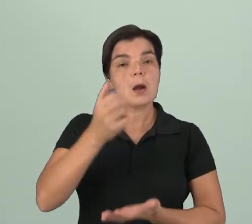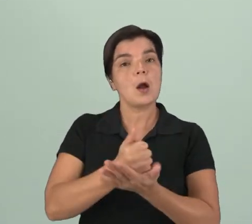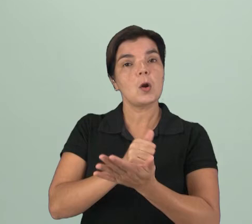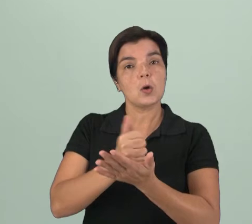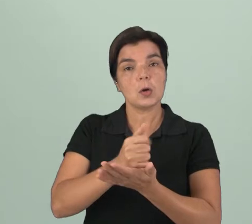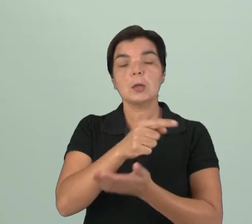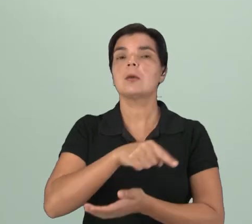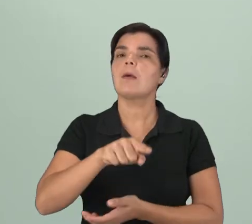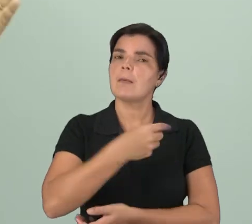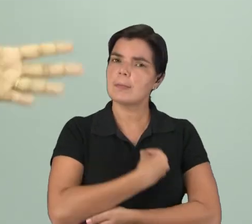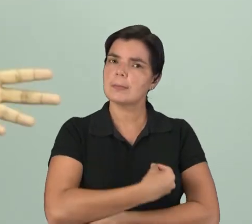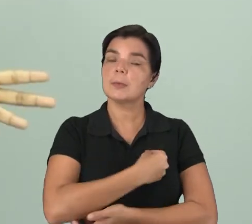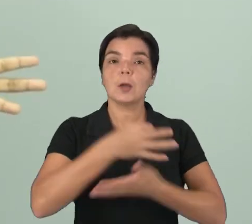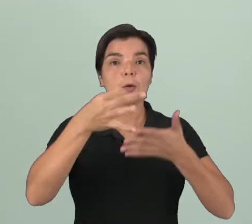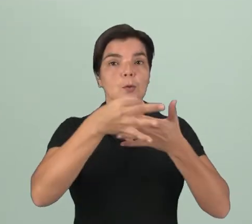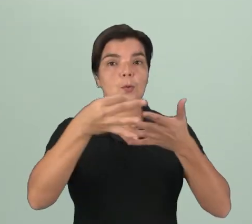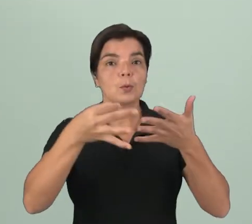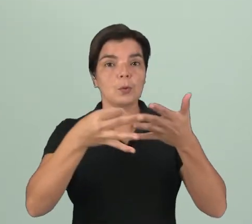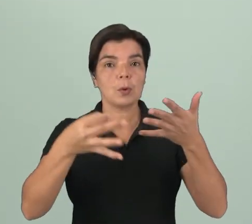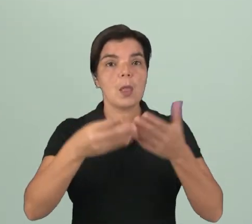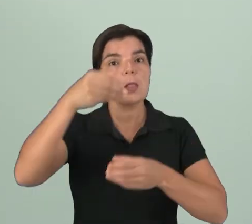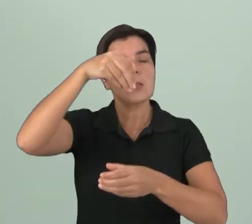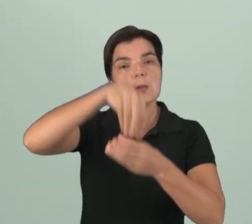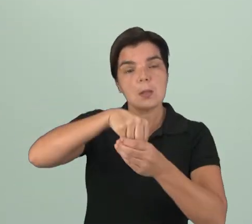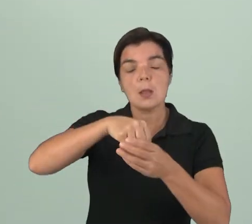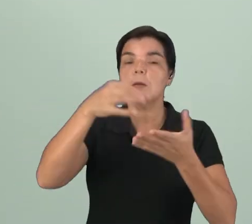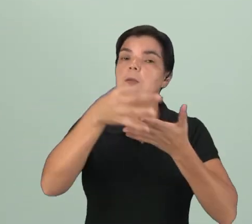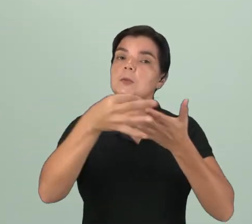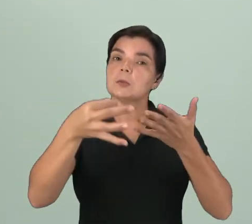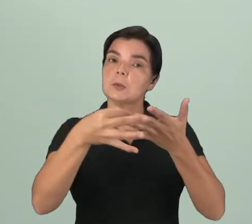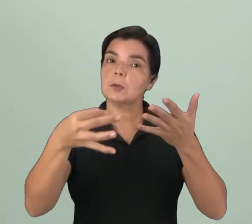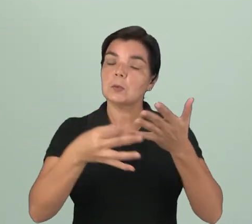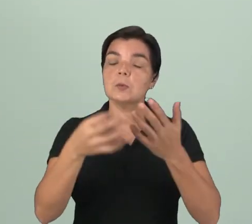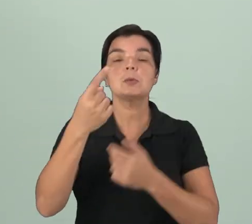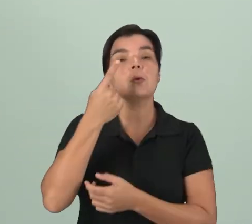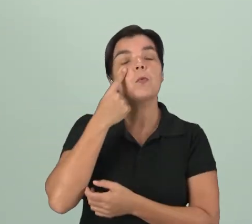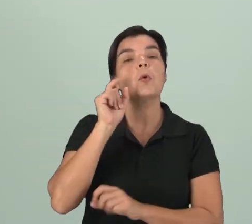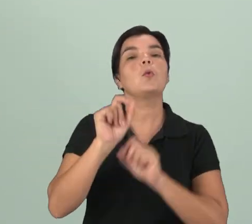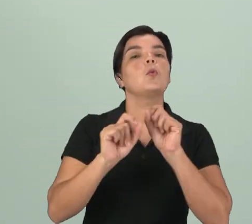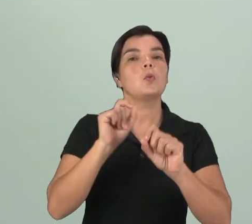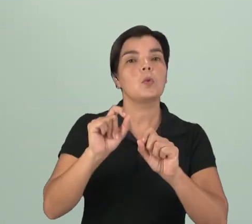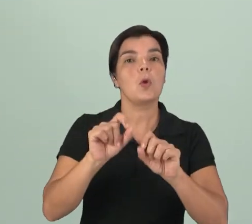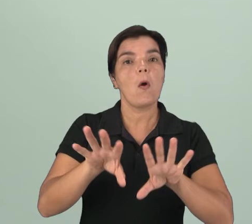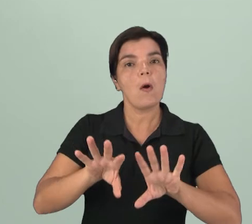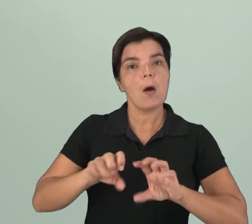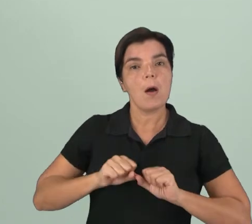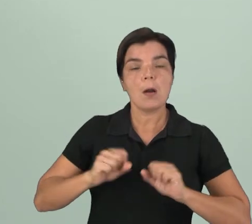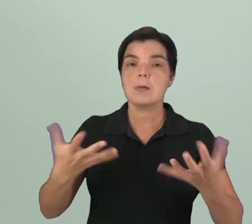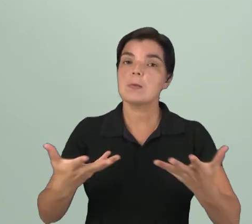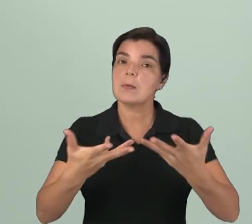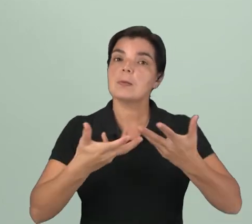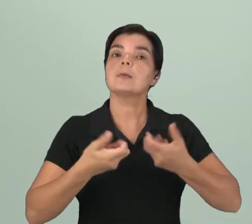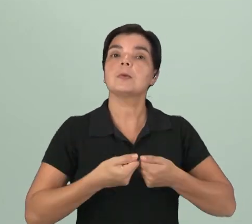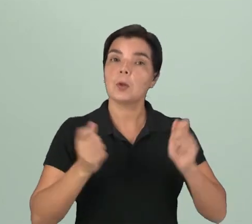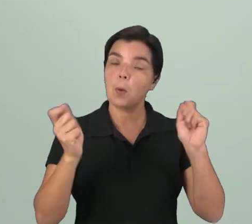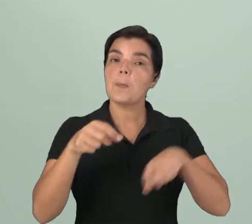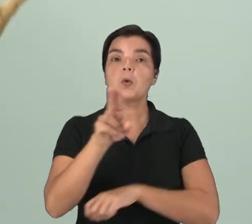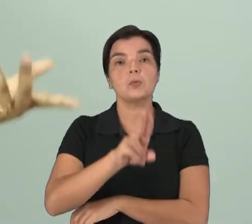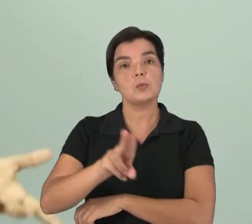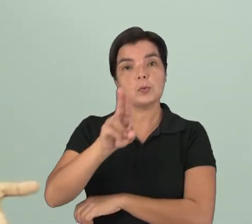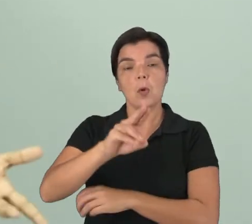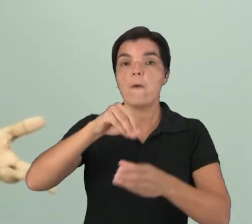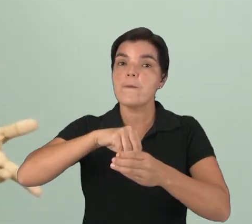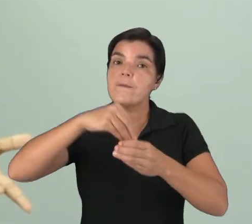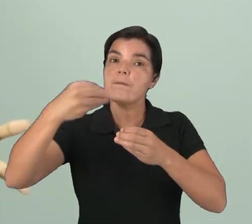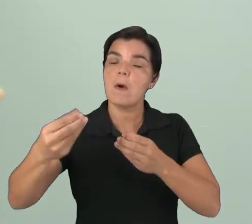que vocês jogam existe uma classificação. E dentro dessa classificação, vocês vão adquirindo habilidades que podem ser